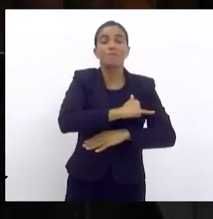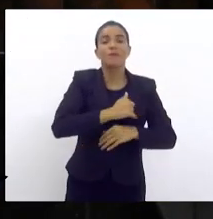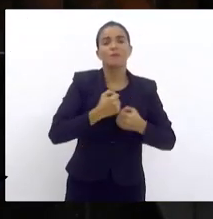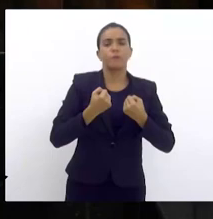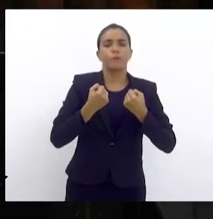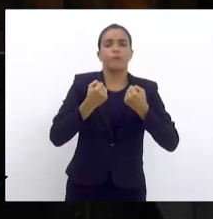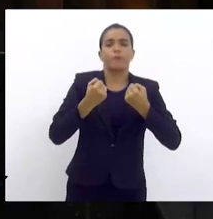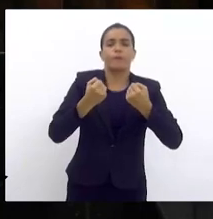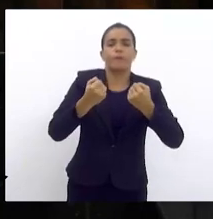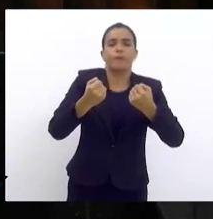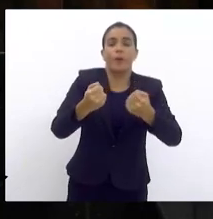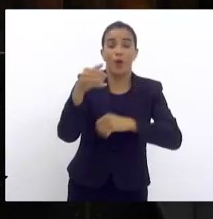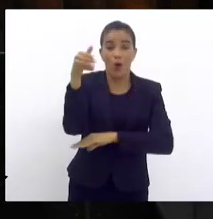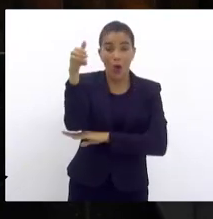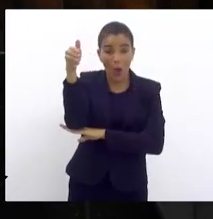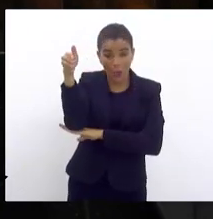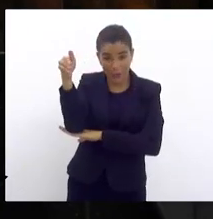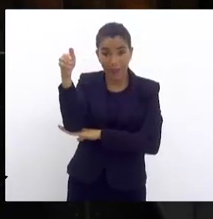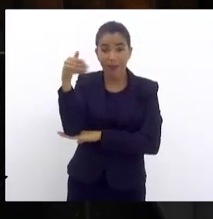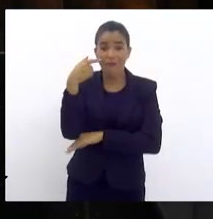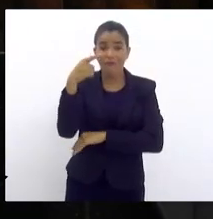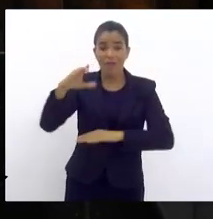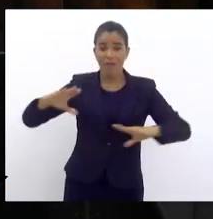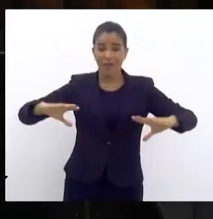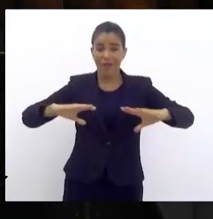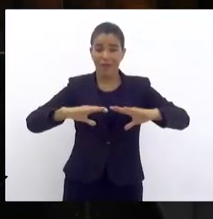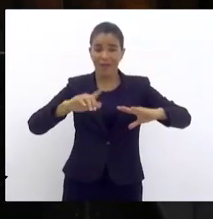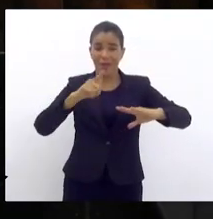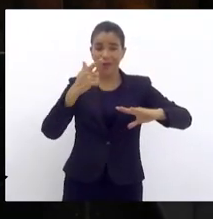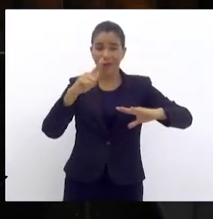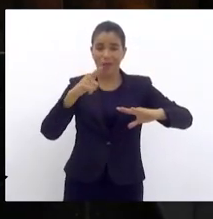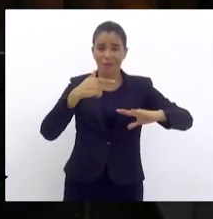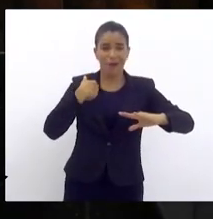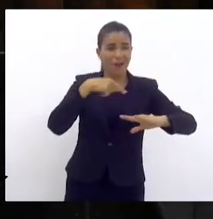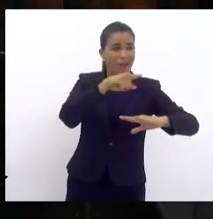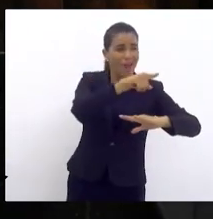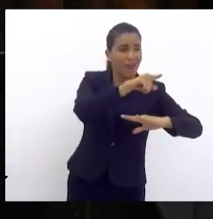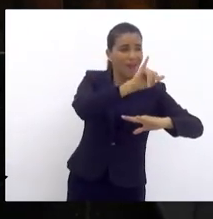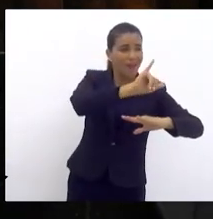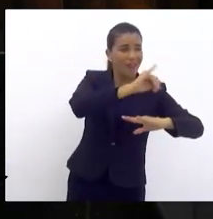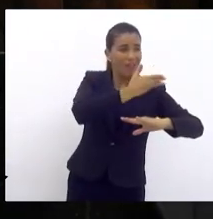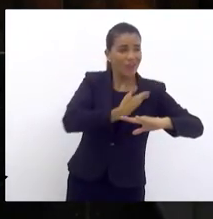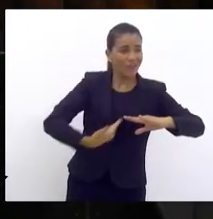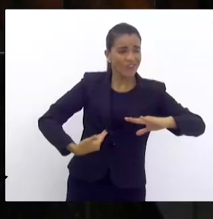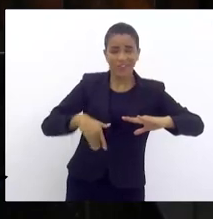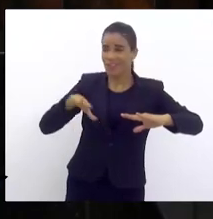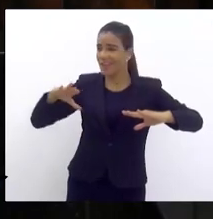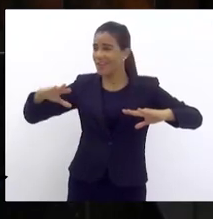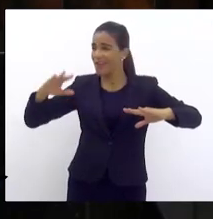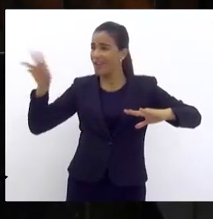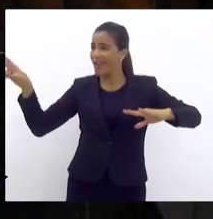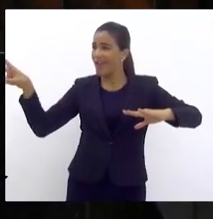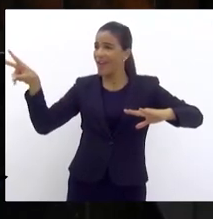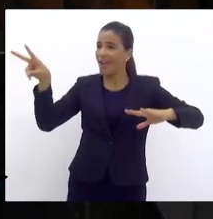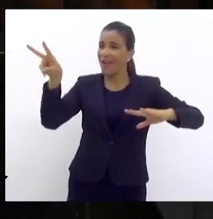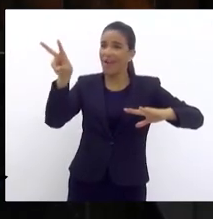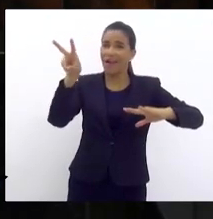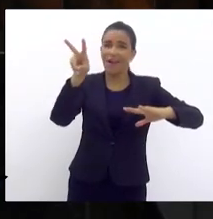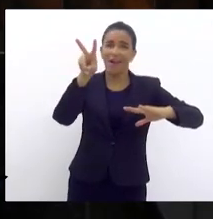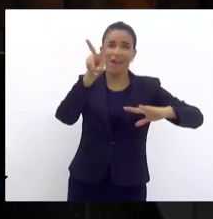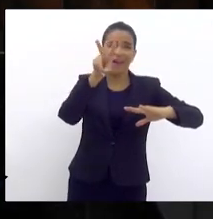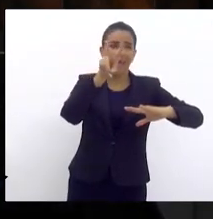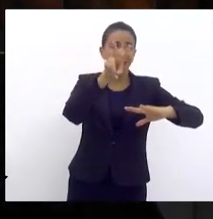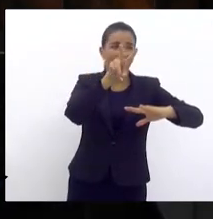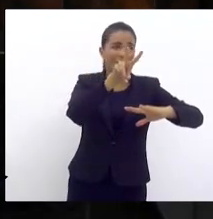hotéis perpassa a Baía de Guanabara da ilha do governador Botafogo vendo esse recorte magnífico